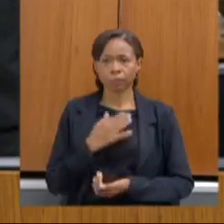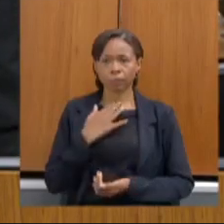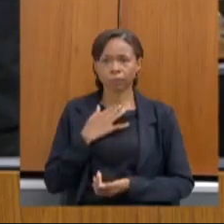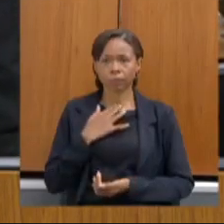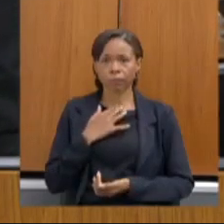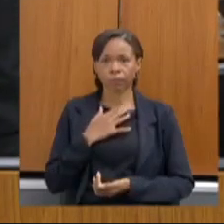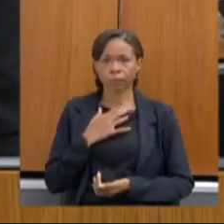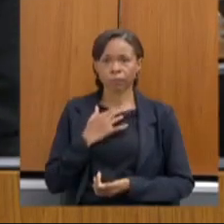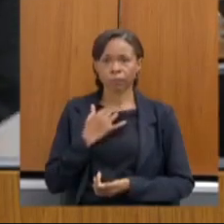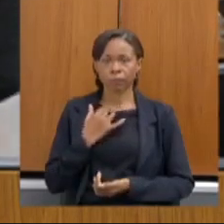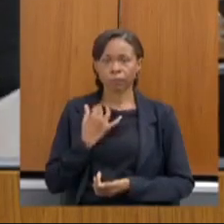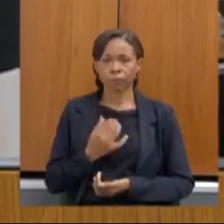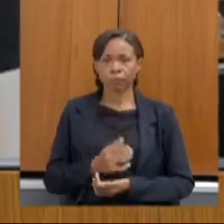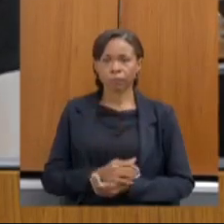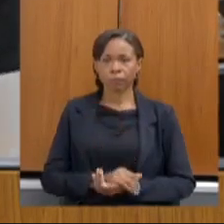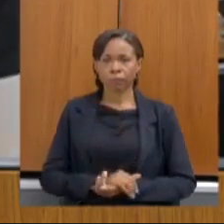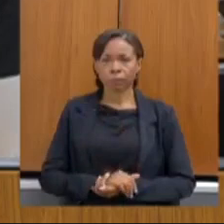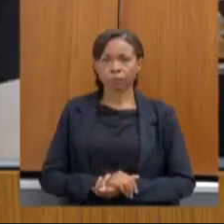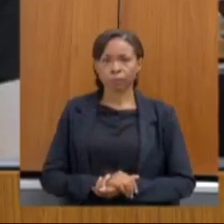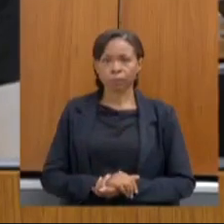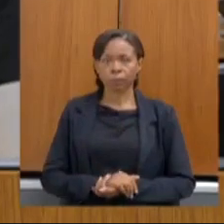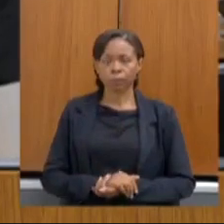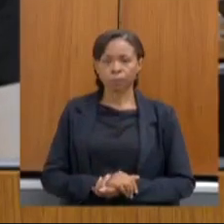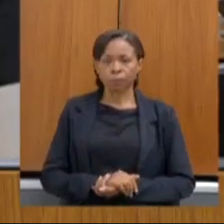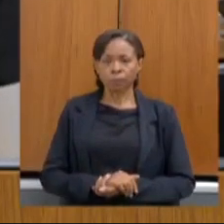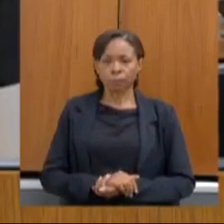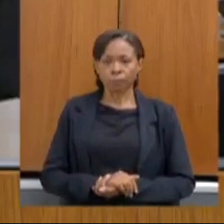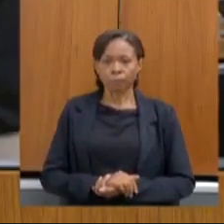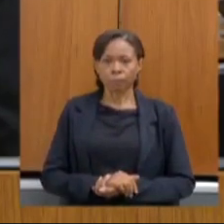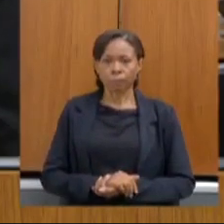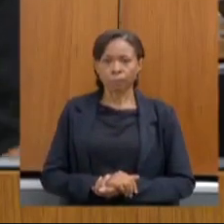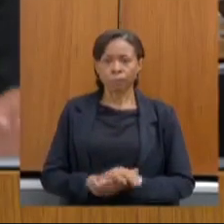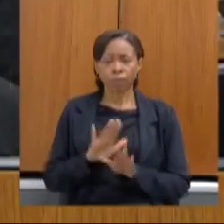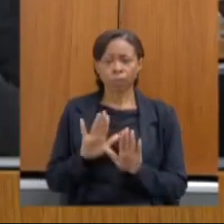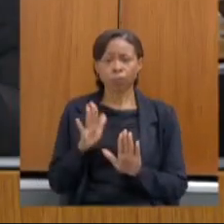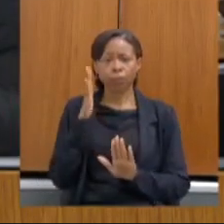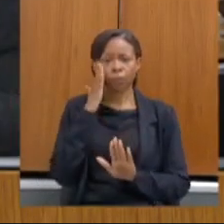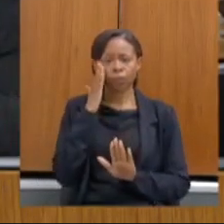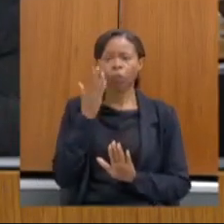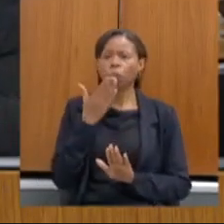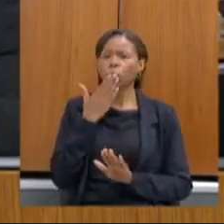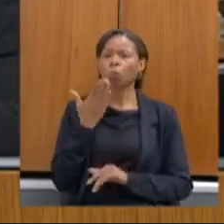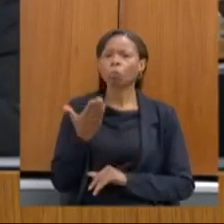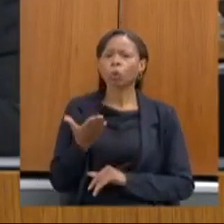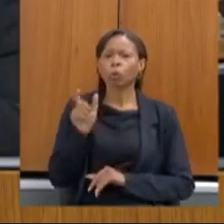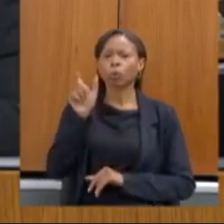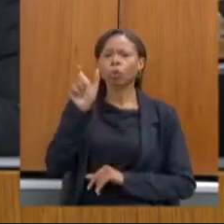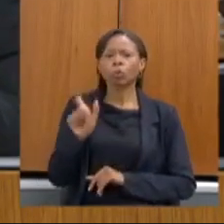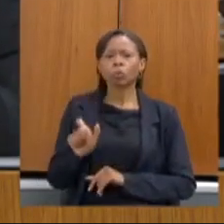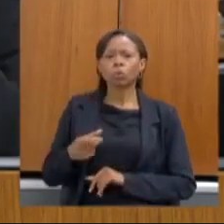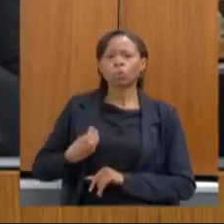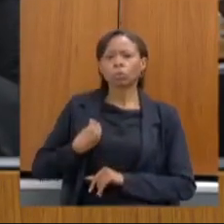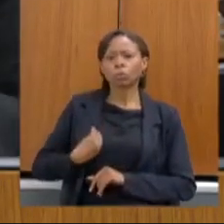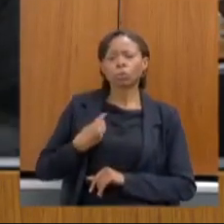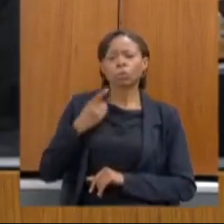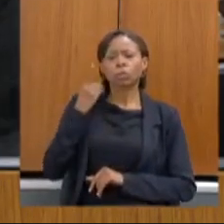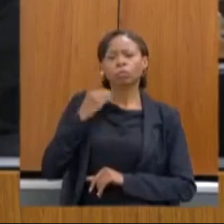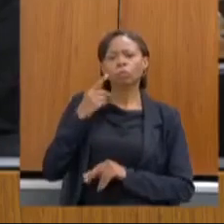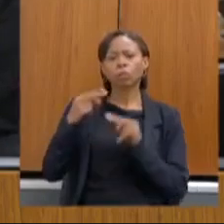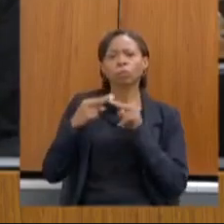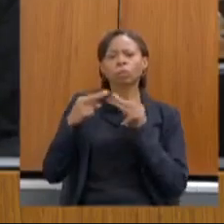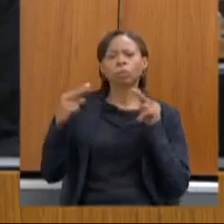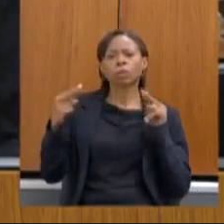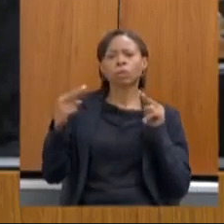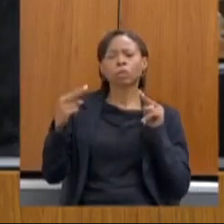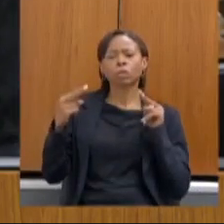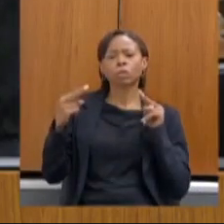então Deixa para gente poder saber quais são os deputados que estão conosco online para quem que